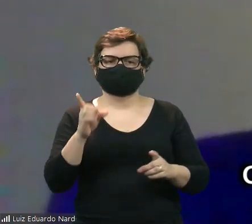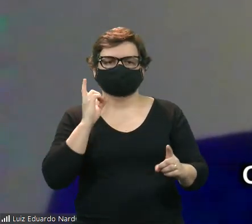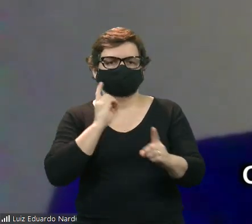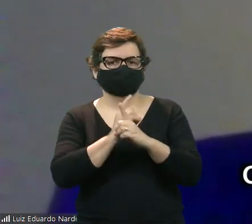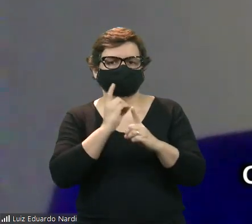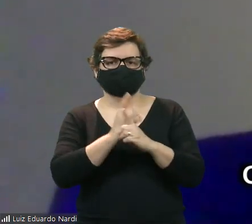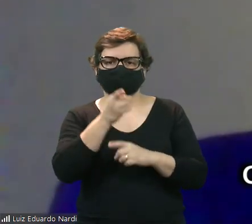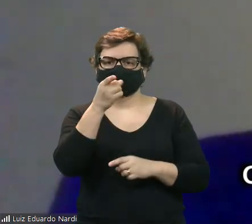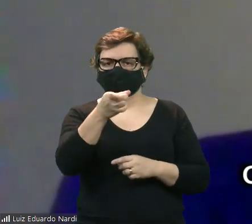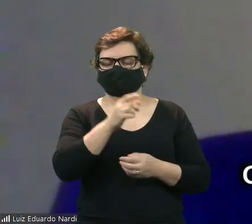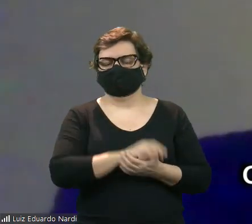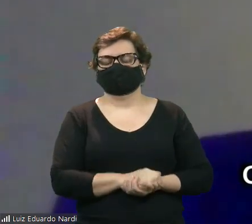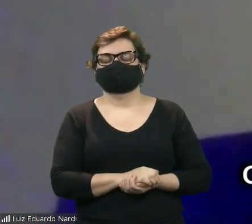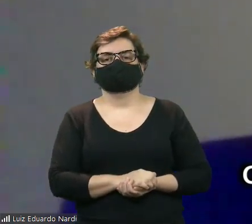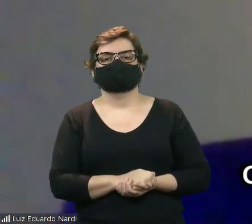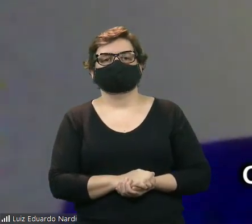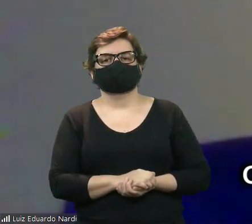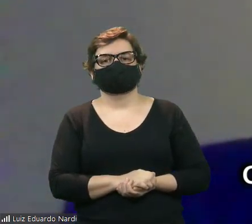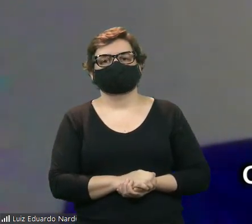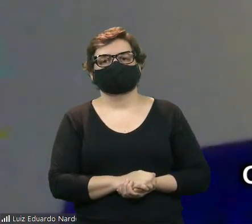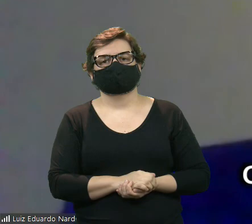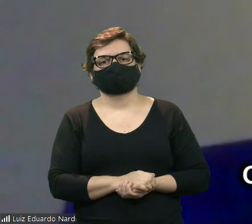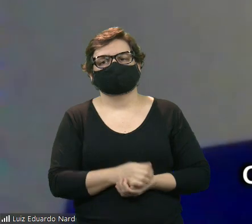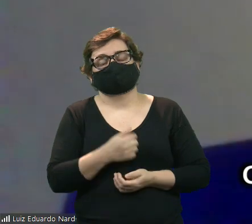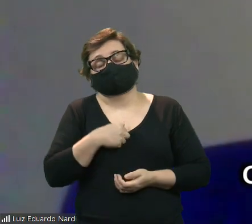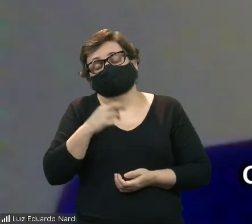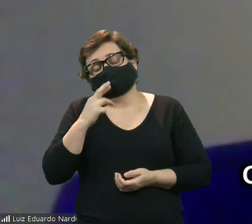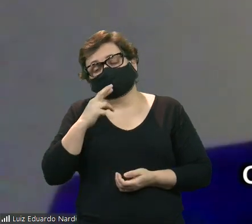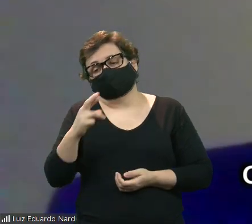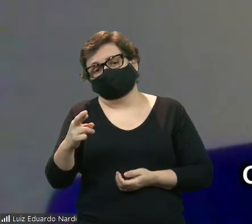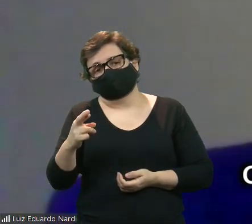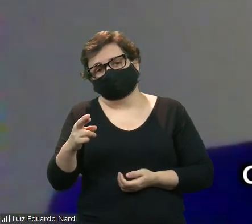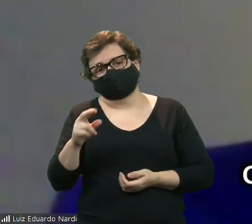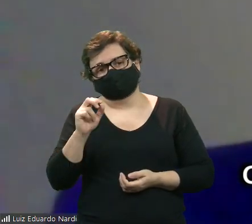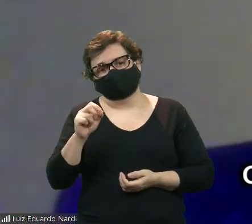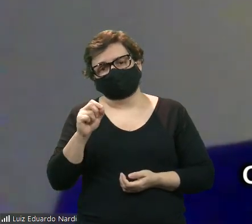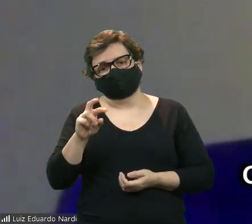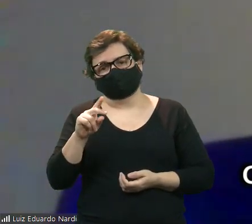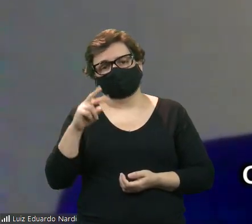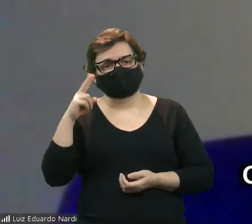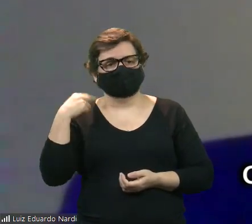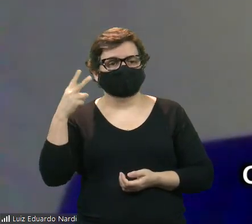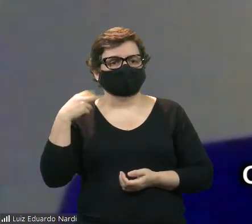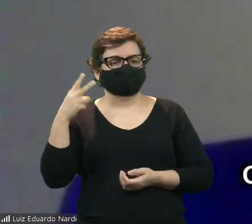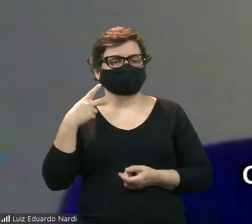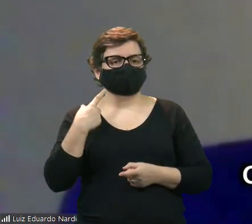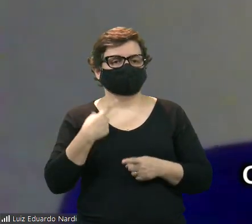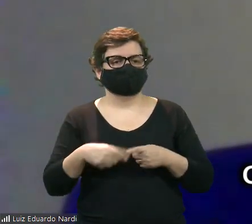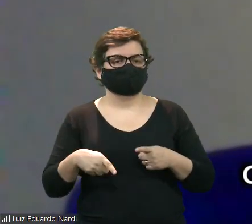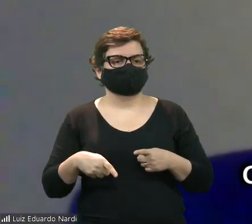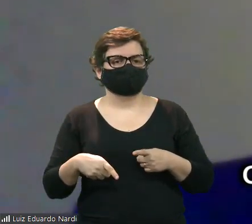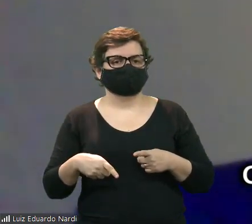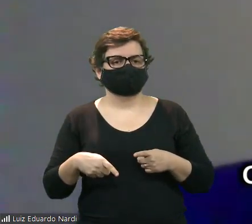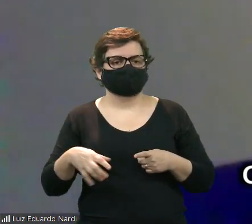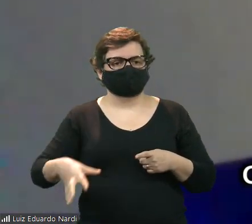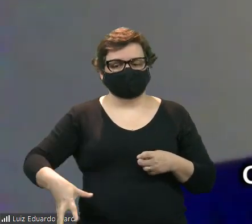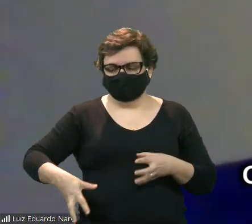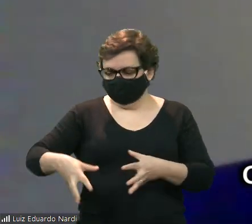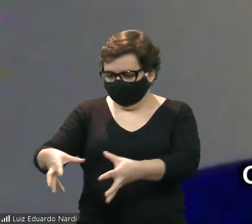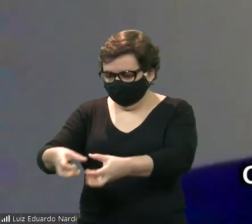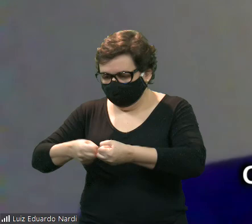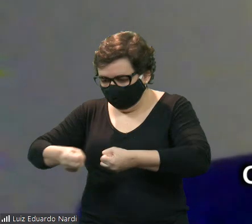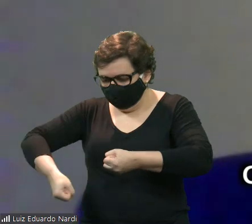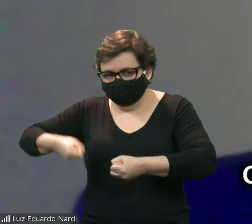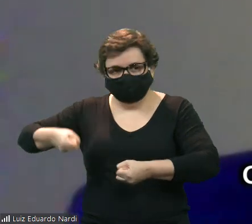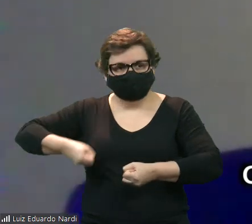isso. Eu simplesmente respondo que eu, como vereador, não tenho como pegar uma cesta e levar